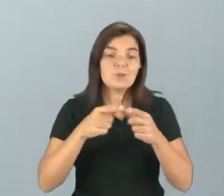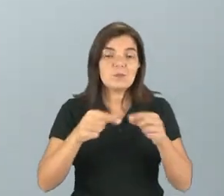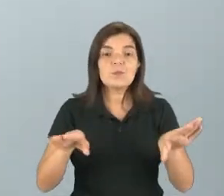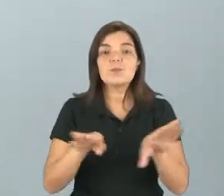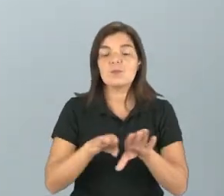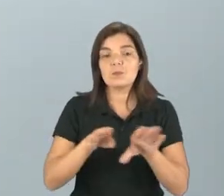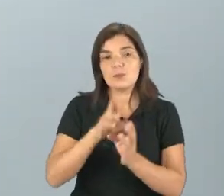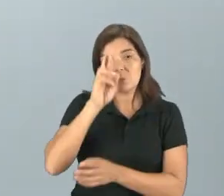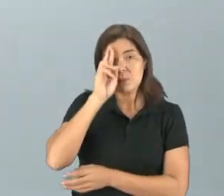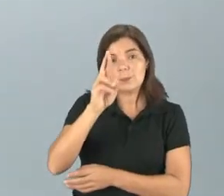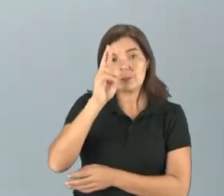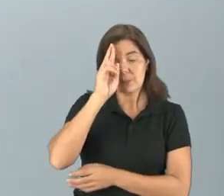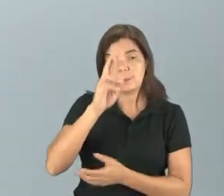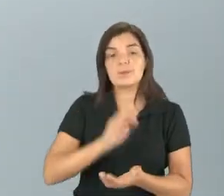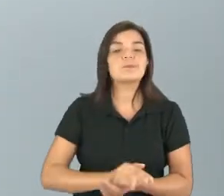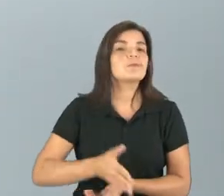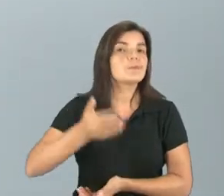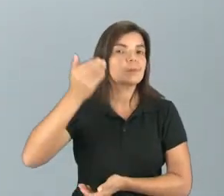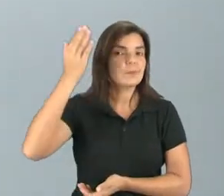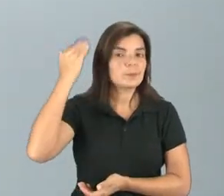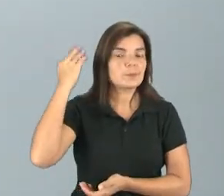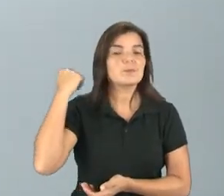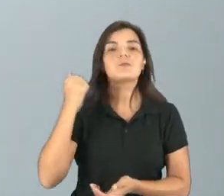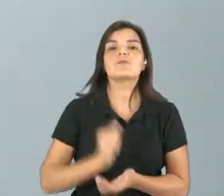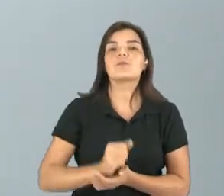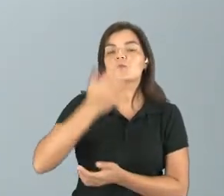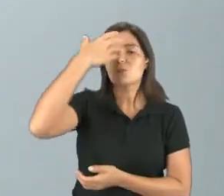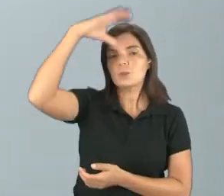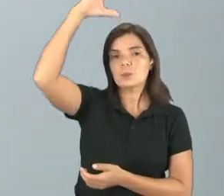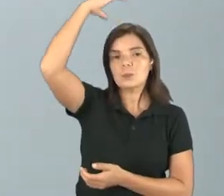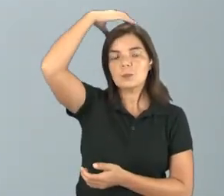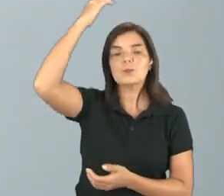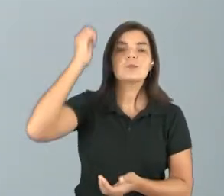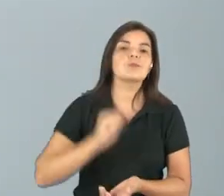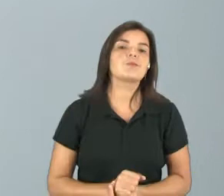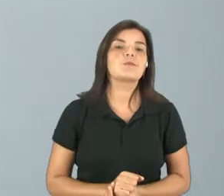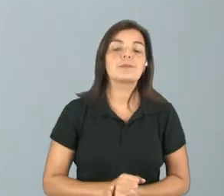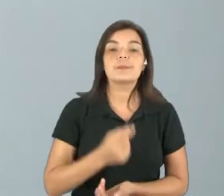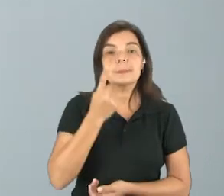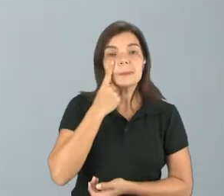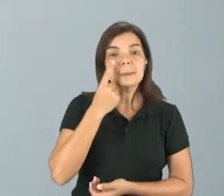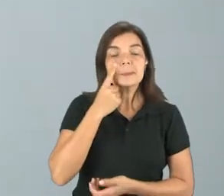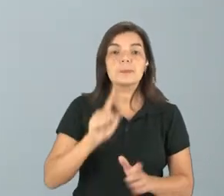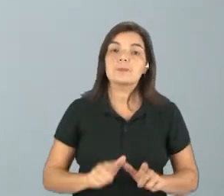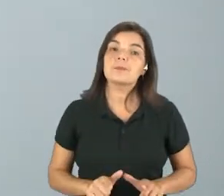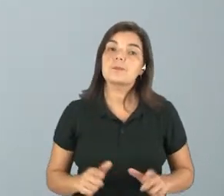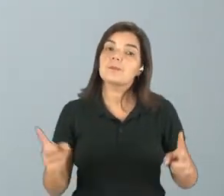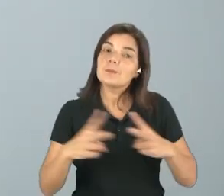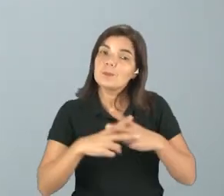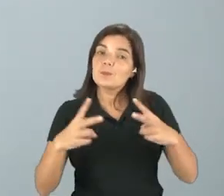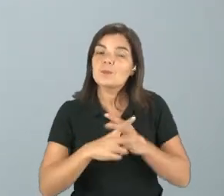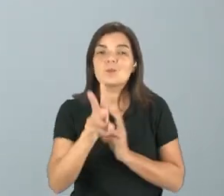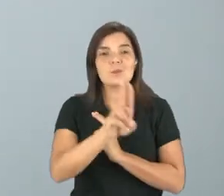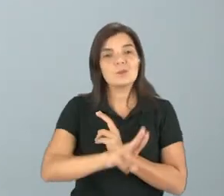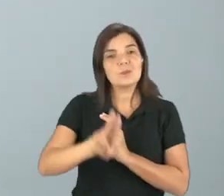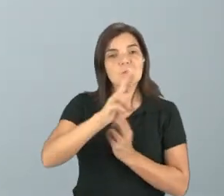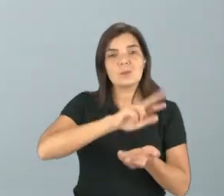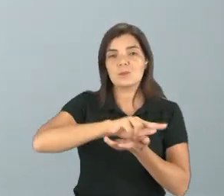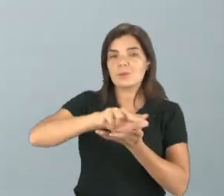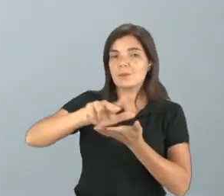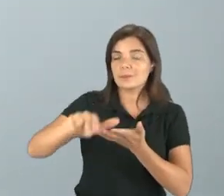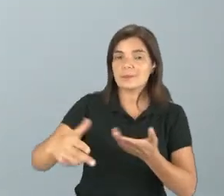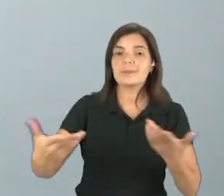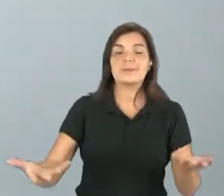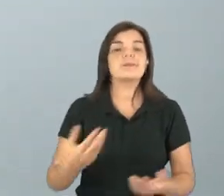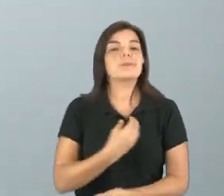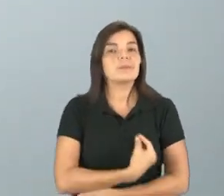os seus senhores, né? Naquela época, os seus reis. Então, a gente pode ver que a luta ela já foi utilizada de várias formas,